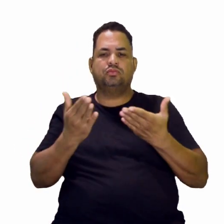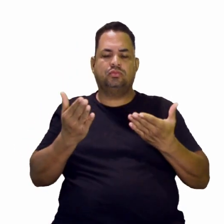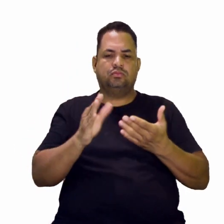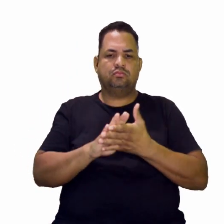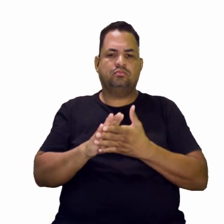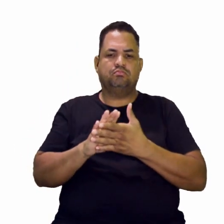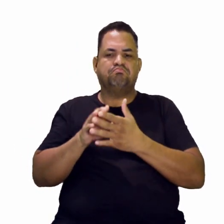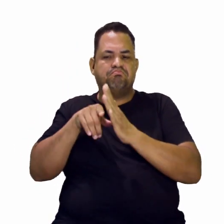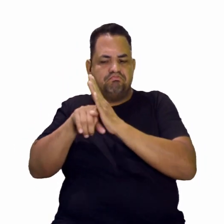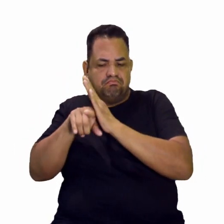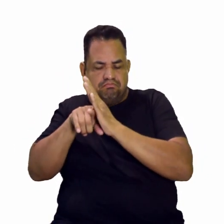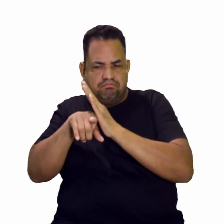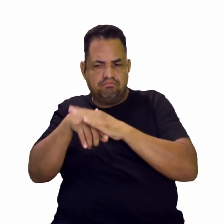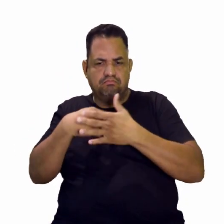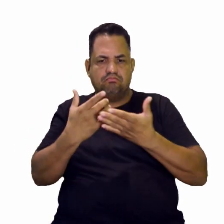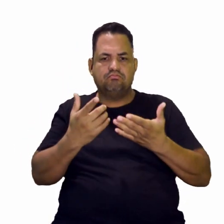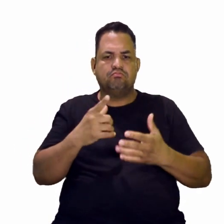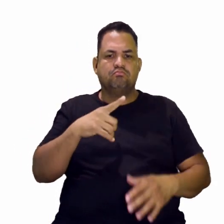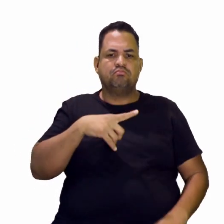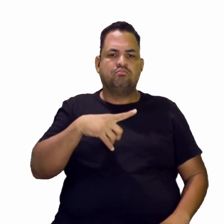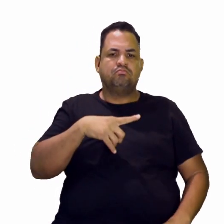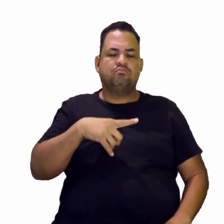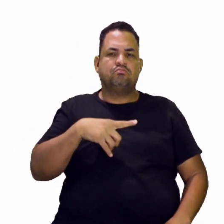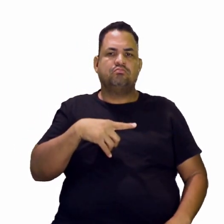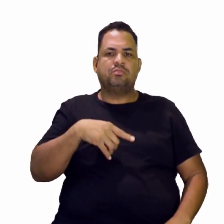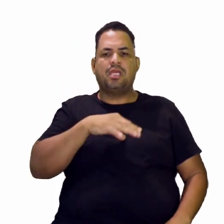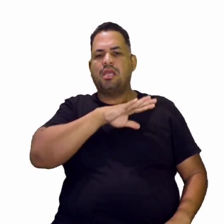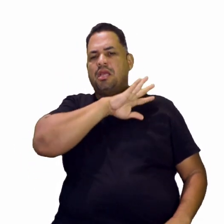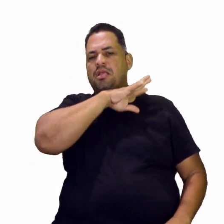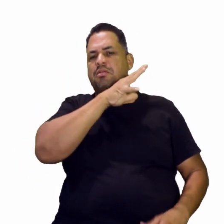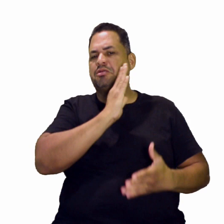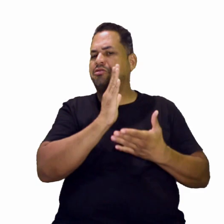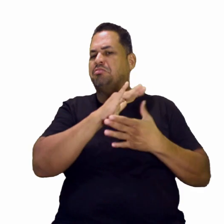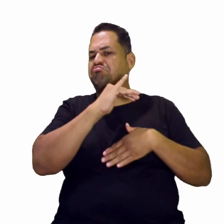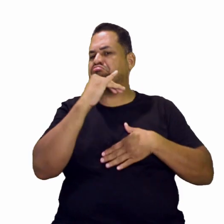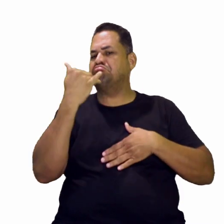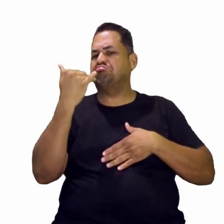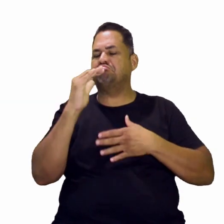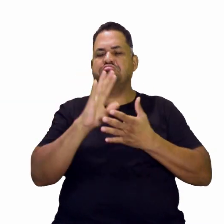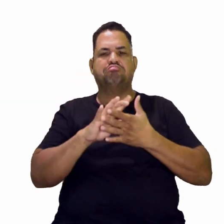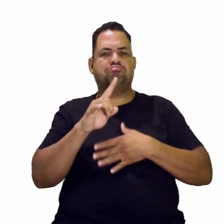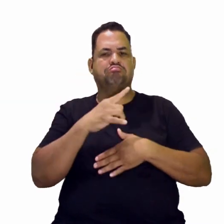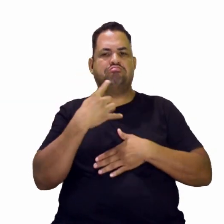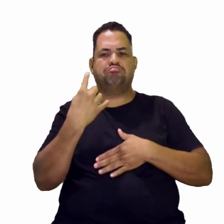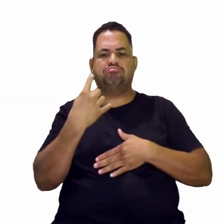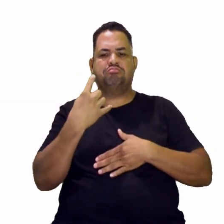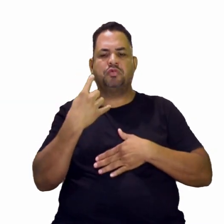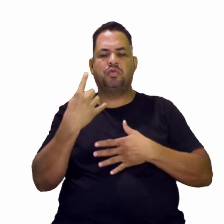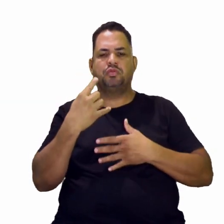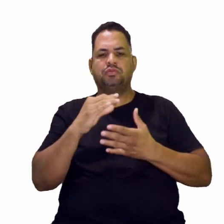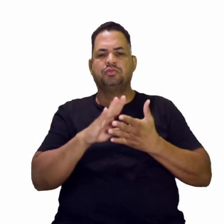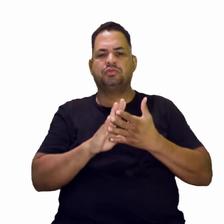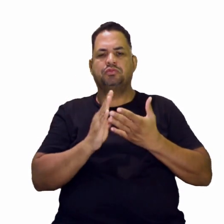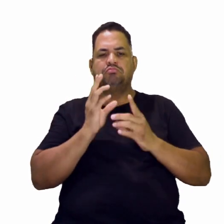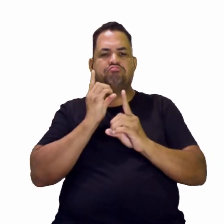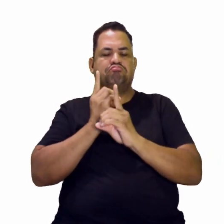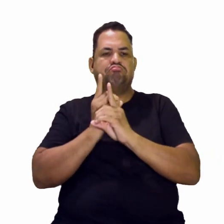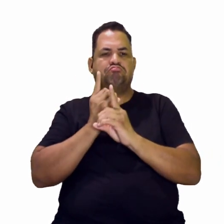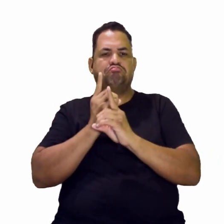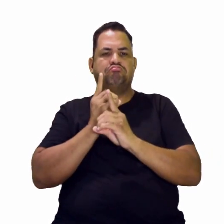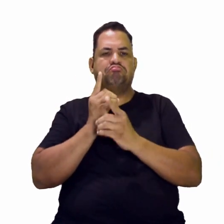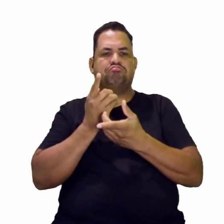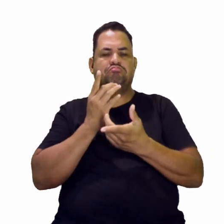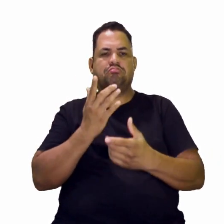até tem animais que a gente nunca nem viu, que já foi até extinto, que a gente não conseguiu conhecer. Mas antes, o que